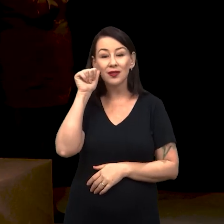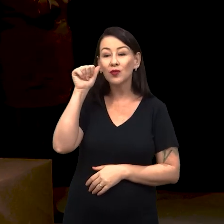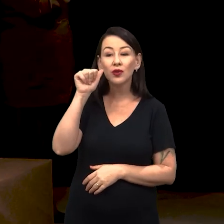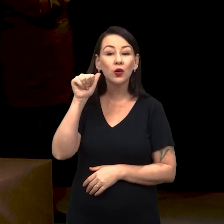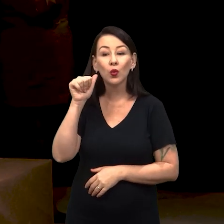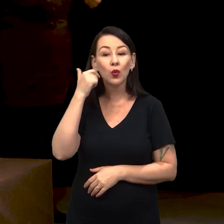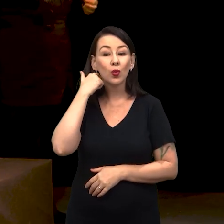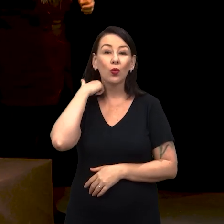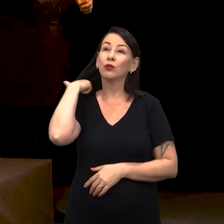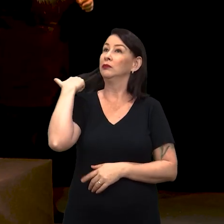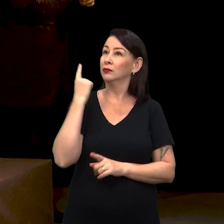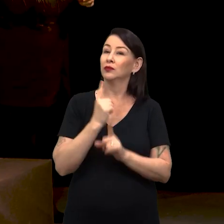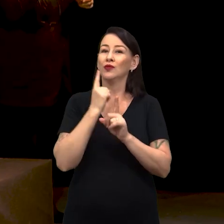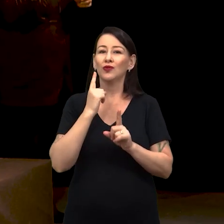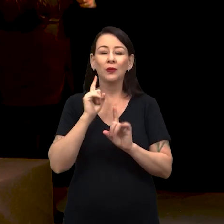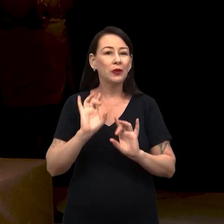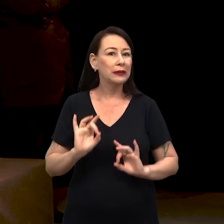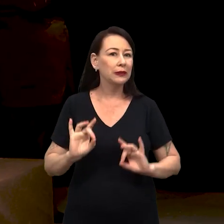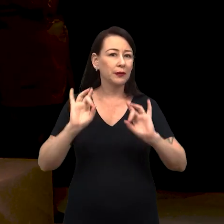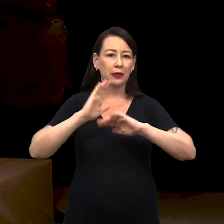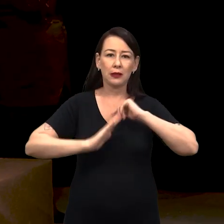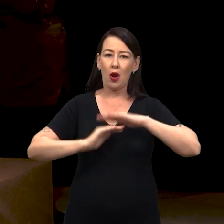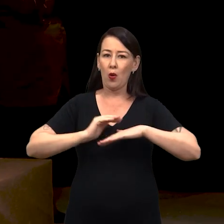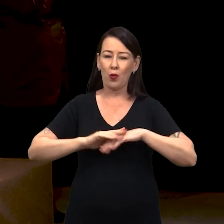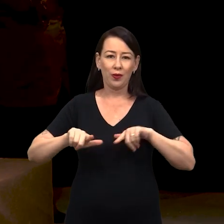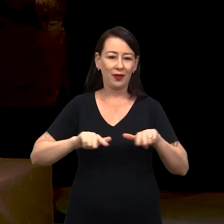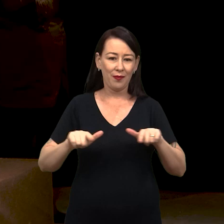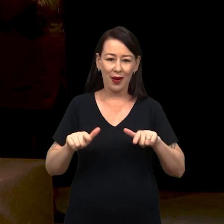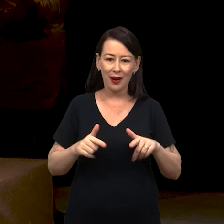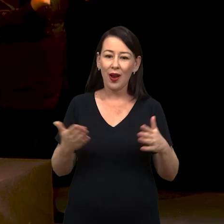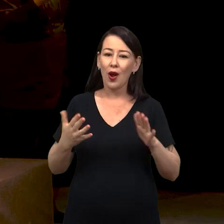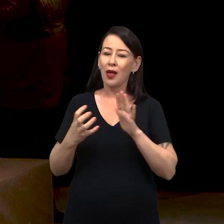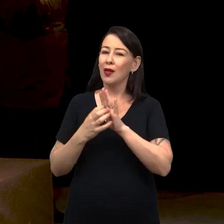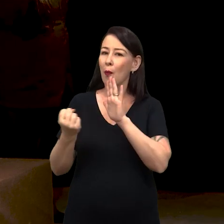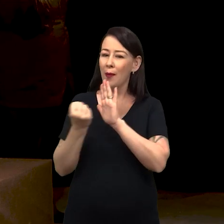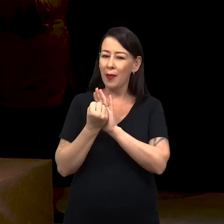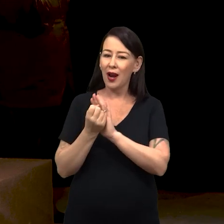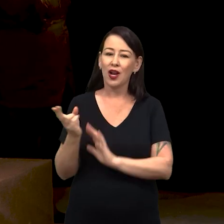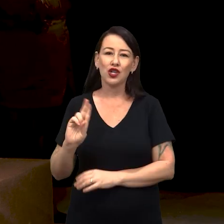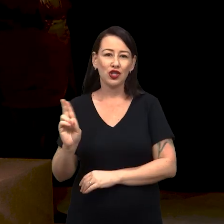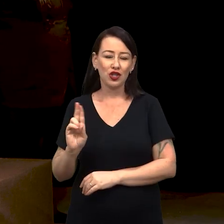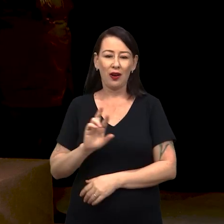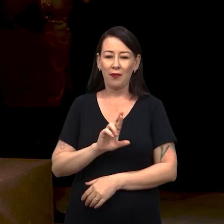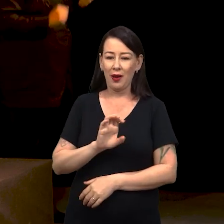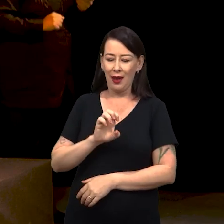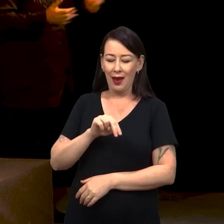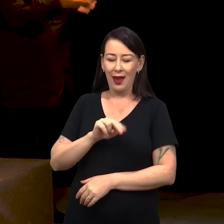mulheres que descobriram, né, que é precioso o que elas fazem. E hoje elas têm uma marca